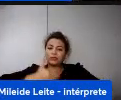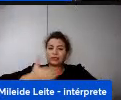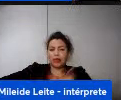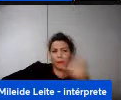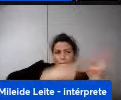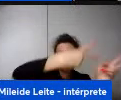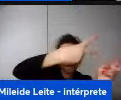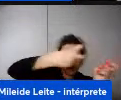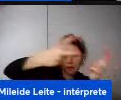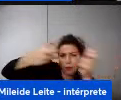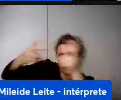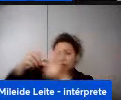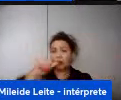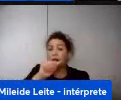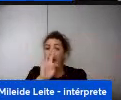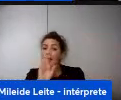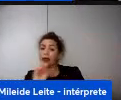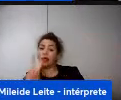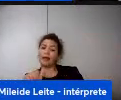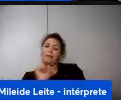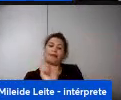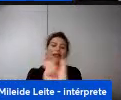inferência ativa. Daí vem o termo ativo.